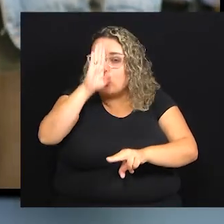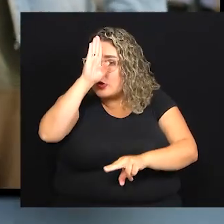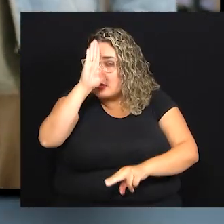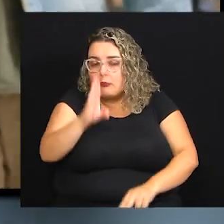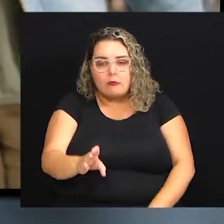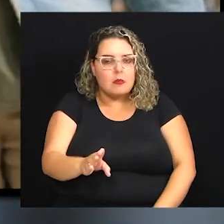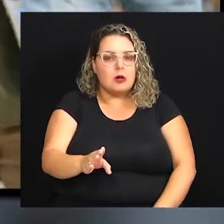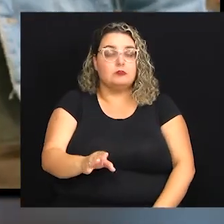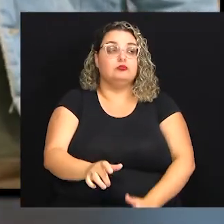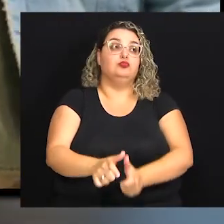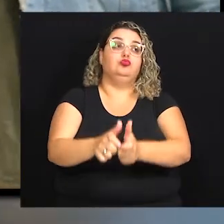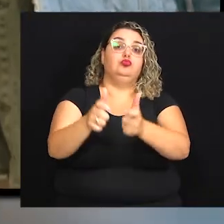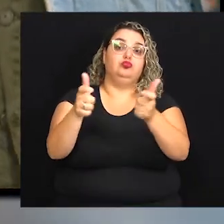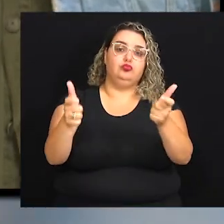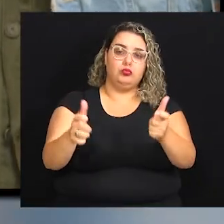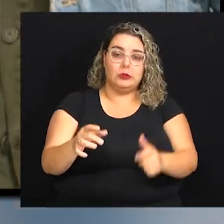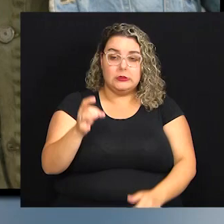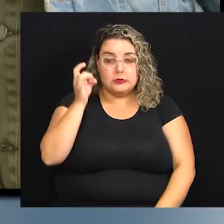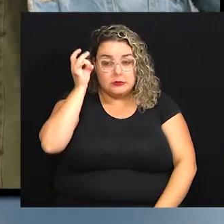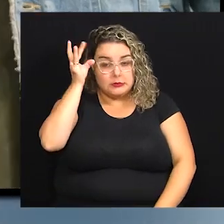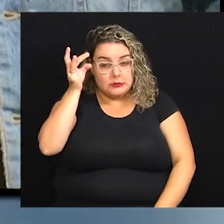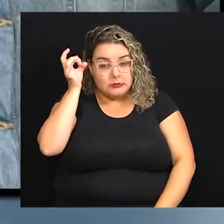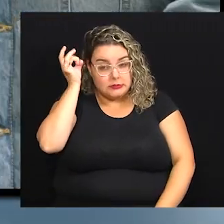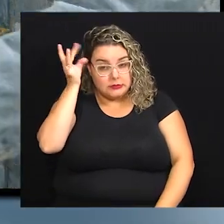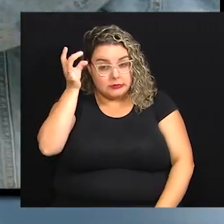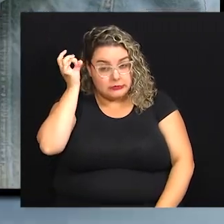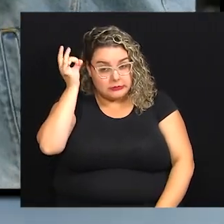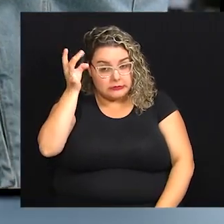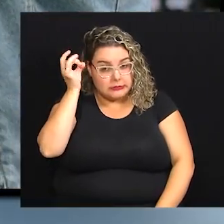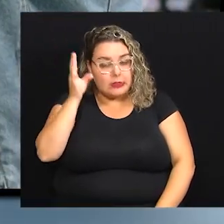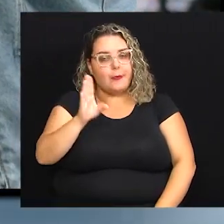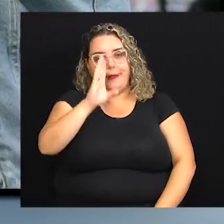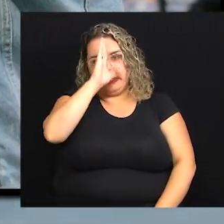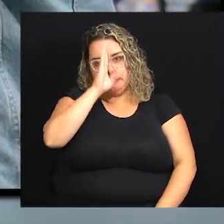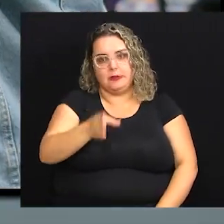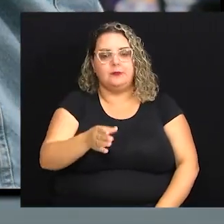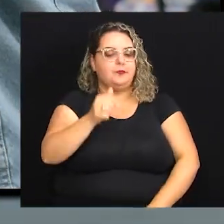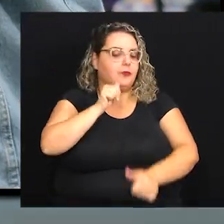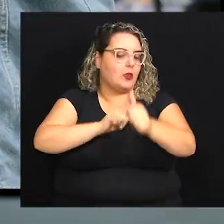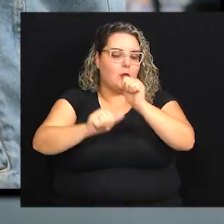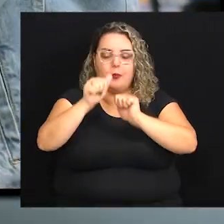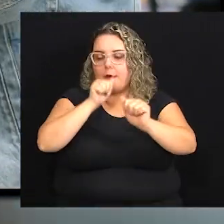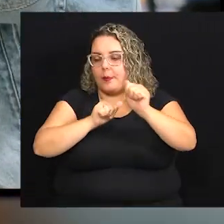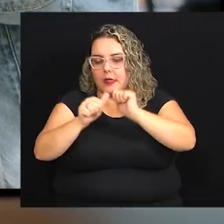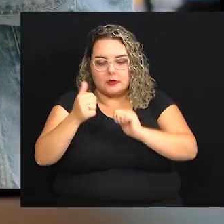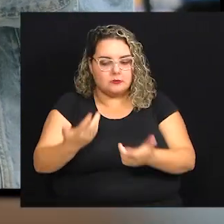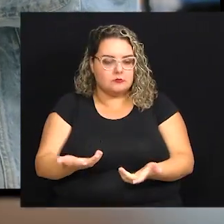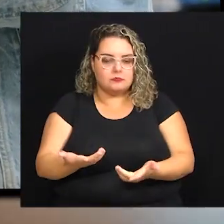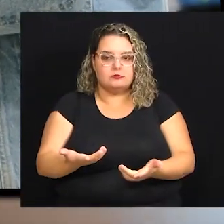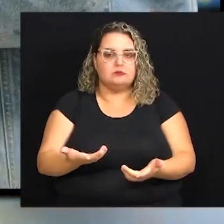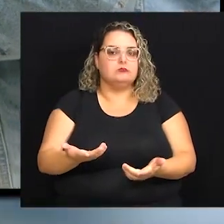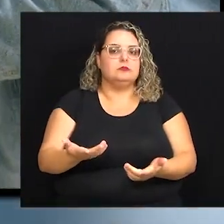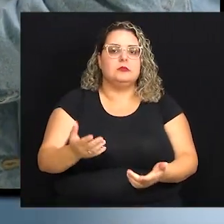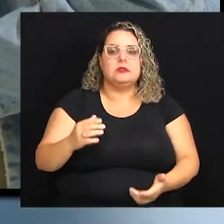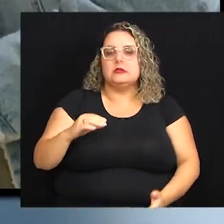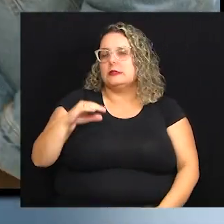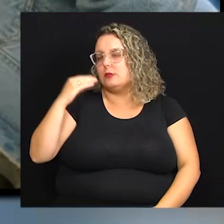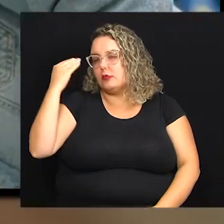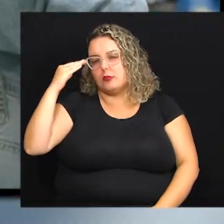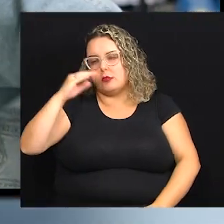chocolate, que é um causador grande de dores de cabeça, bebidas que